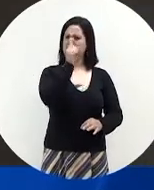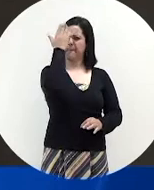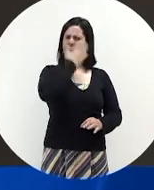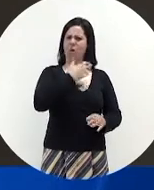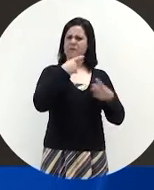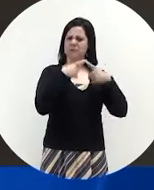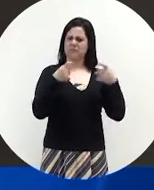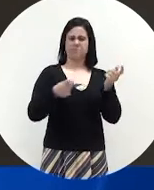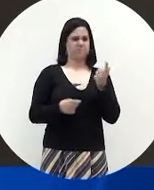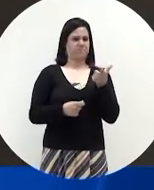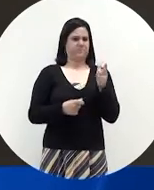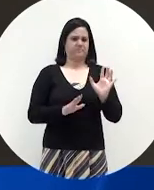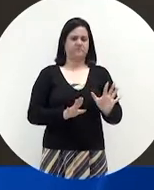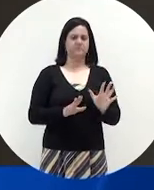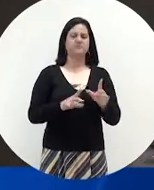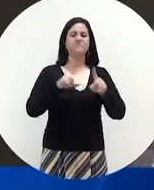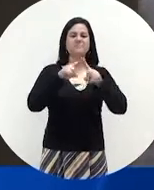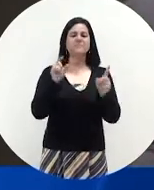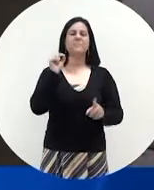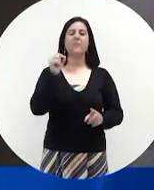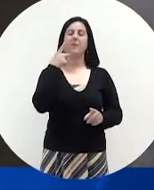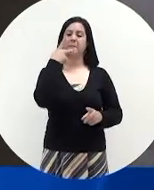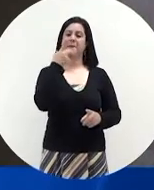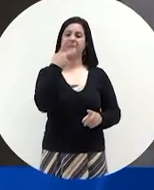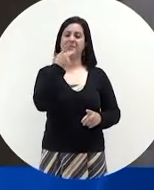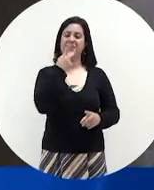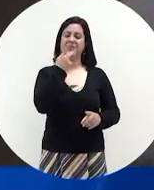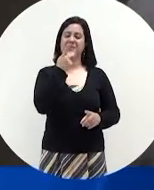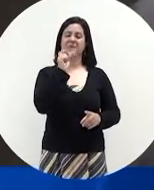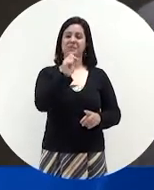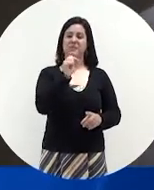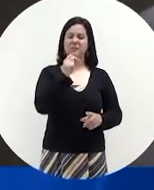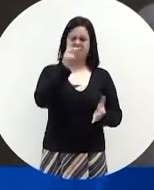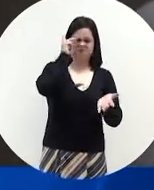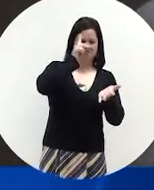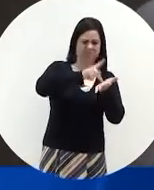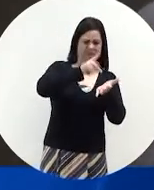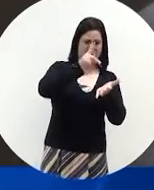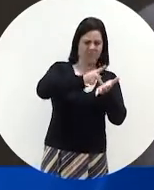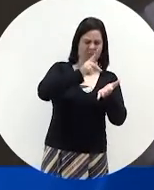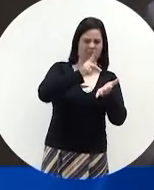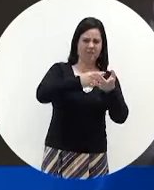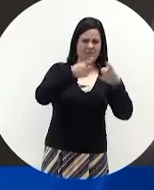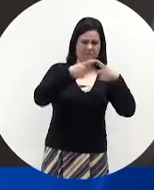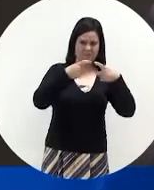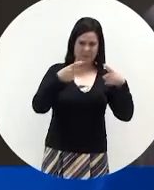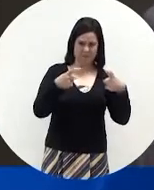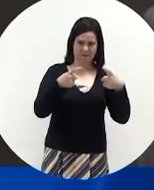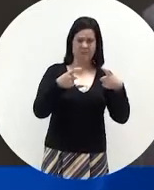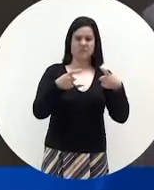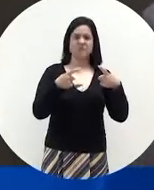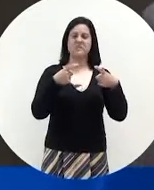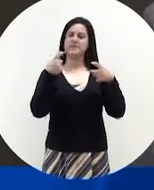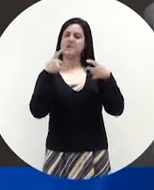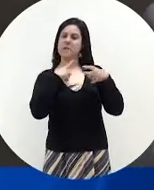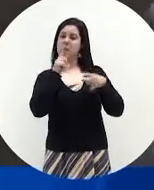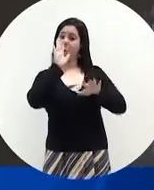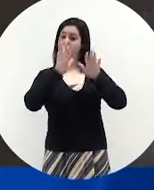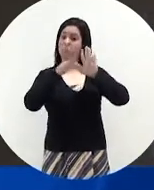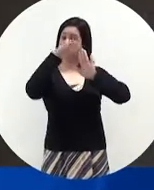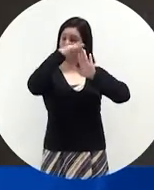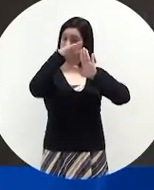científico hoje. Ainda que a teoria da evolução não tenha sido estabelecida como